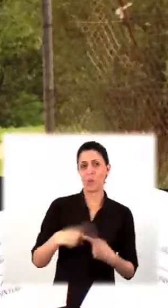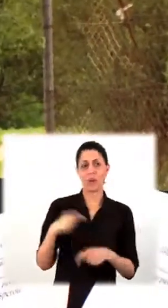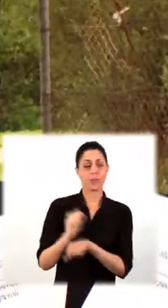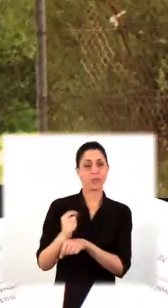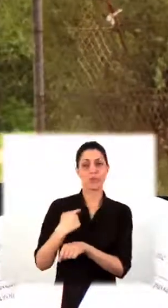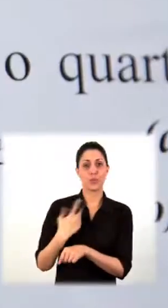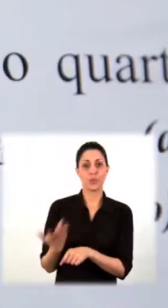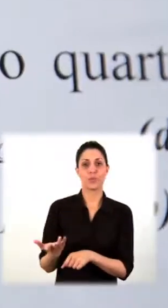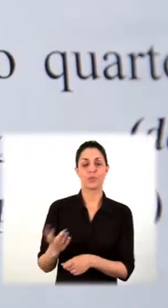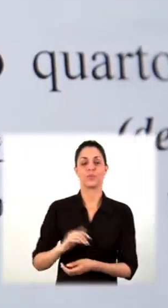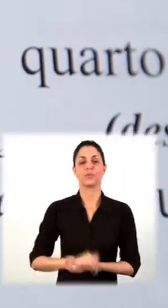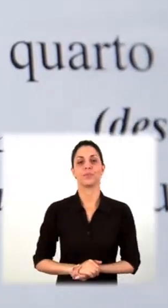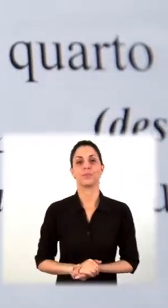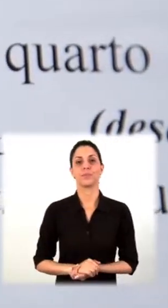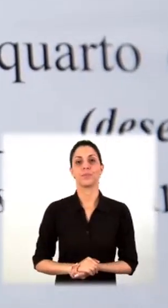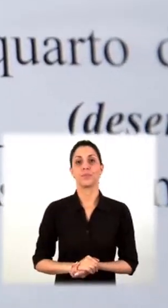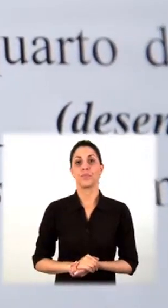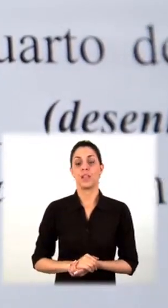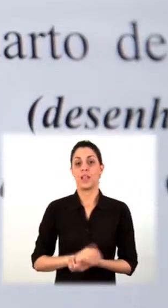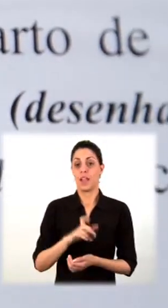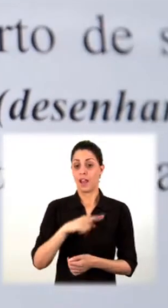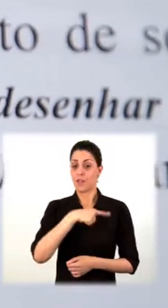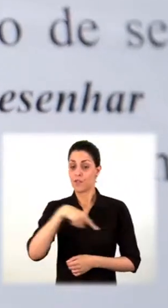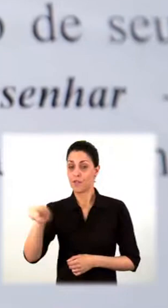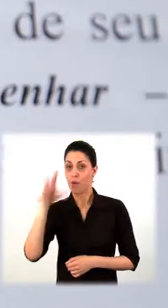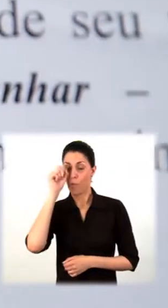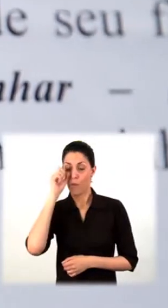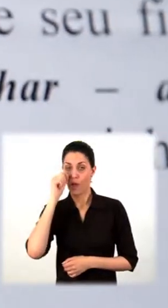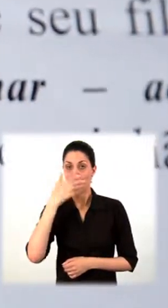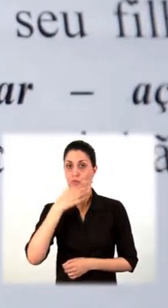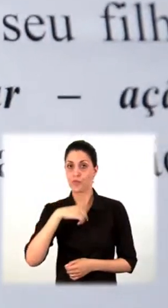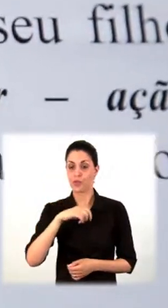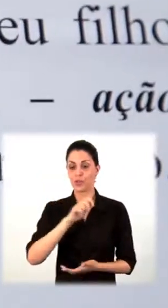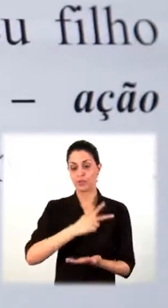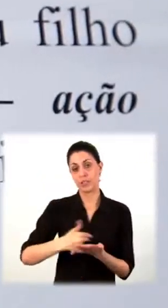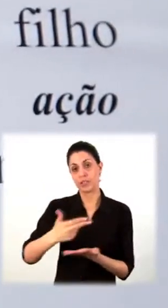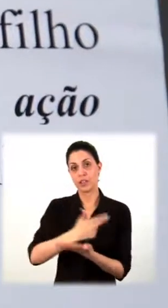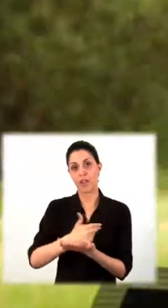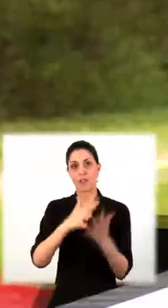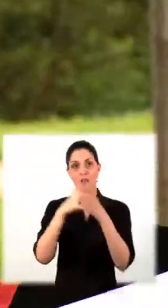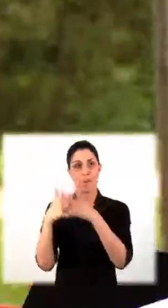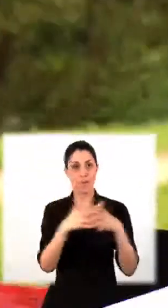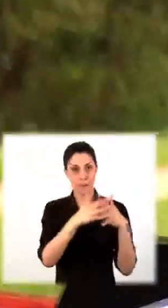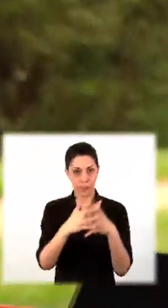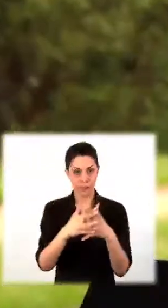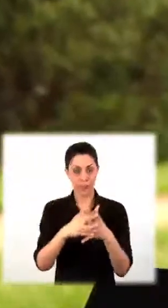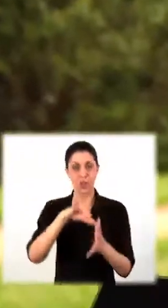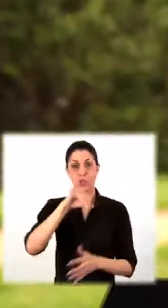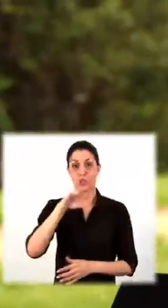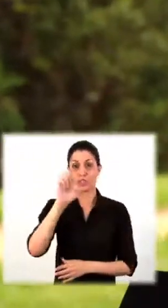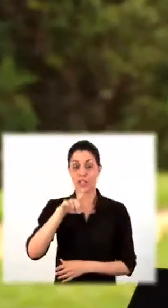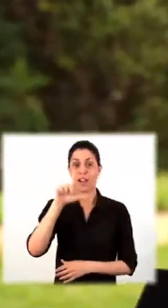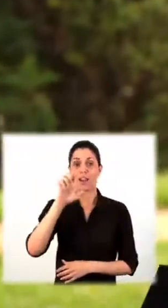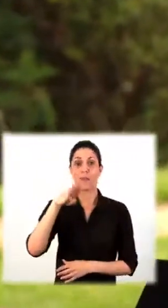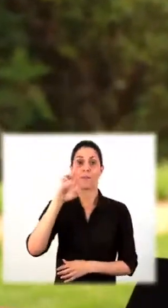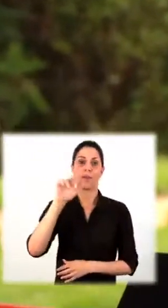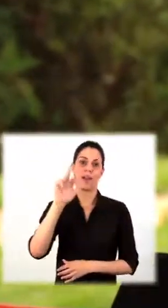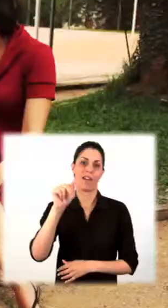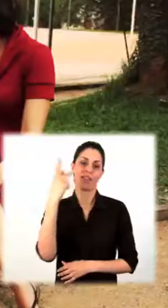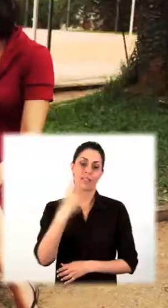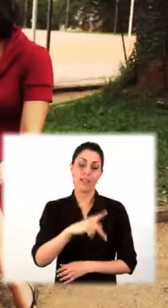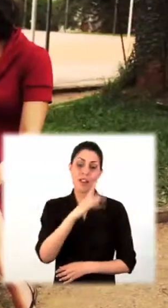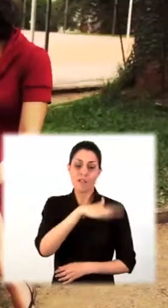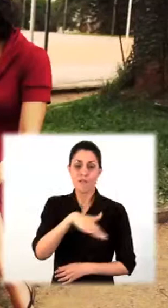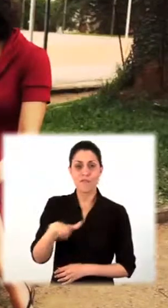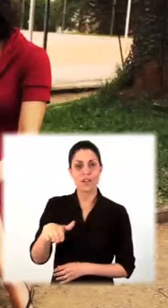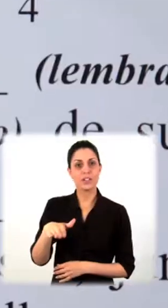não o esperou. Ele foi até o quarto de seu filho que desenhava um caminhão. José lembrara de sua